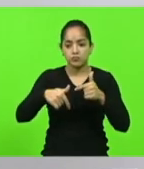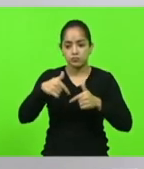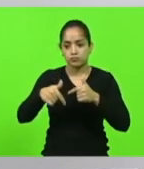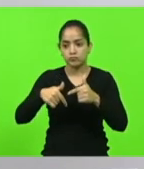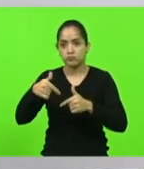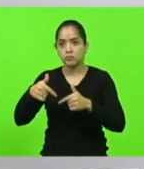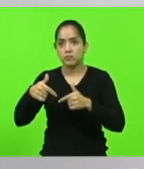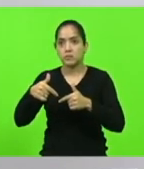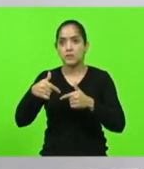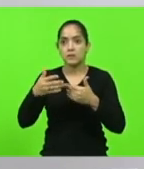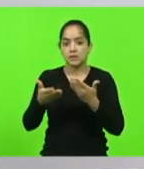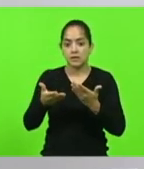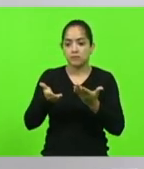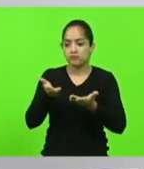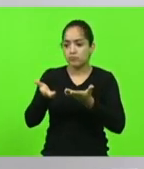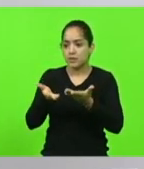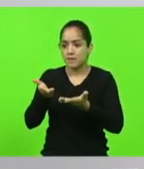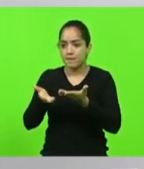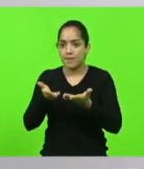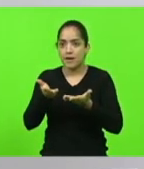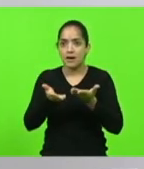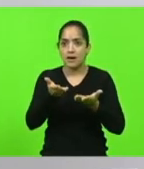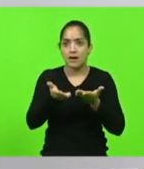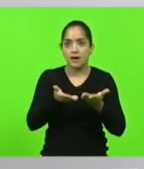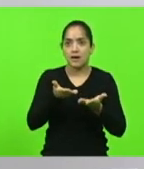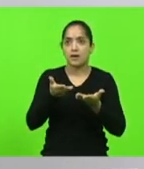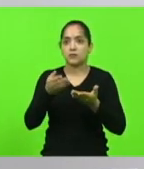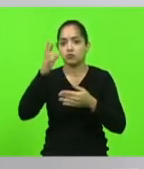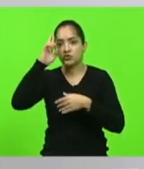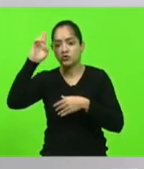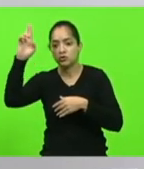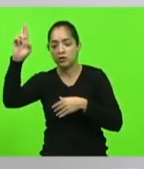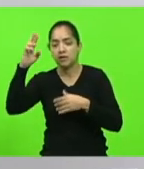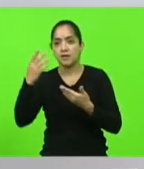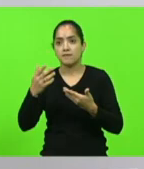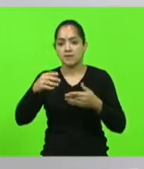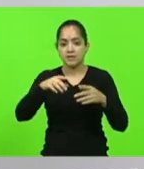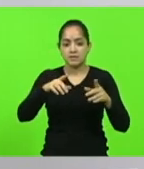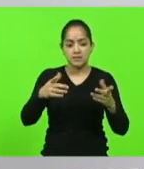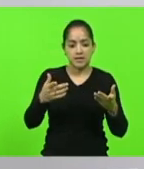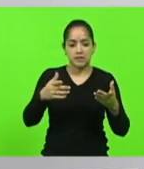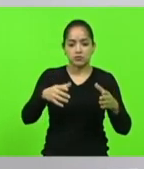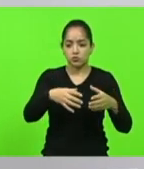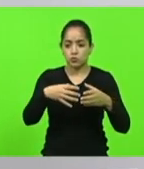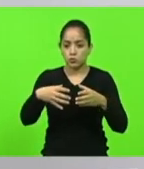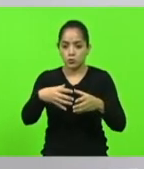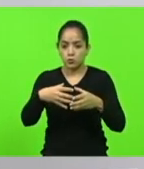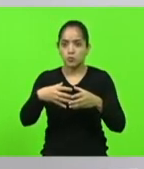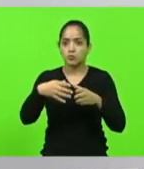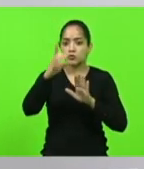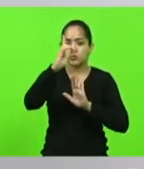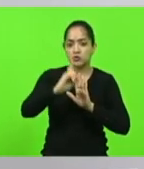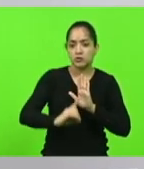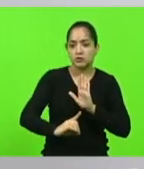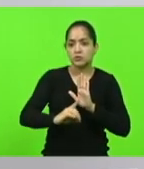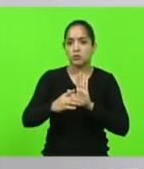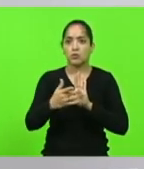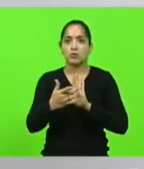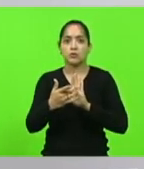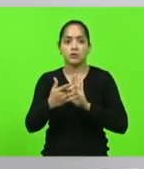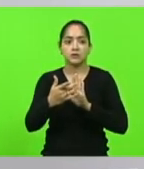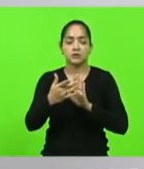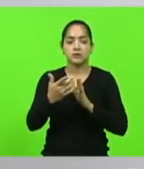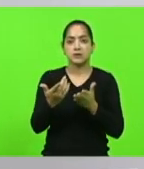dessas pessoas que são chefes de setores são dirigentes diretores gerentes e de